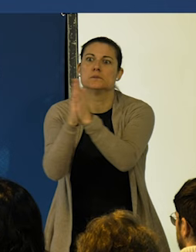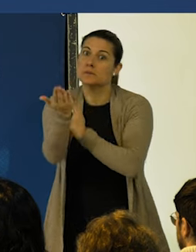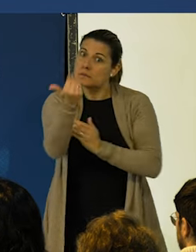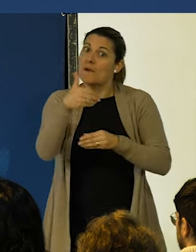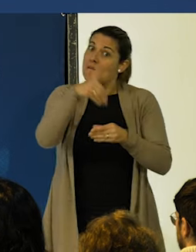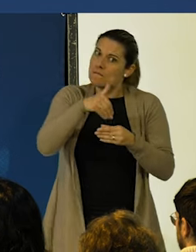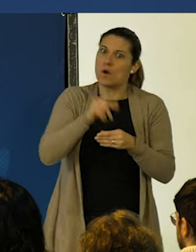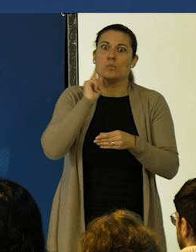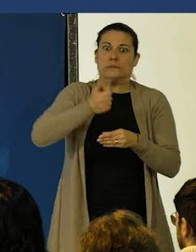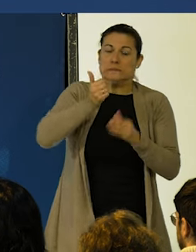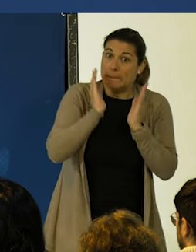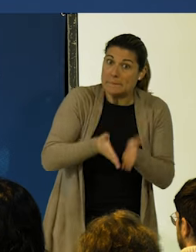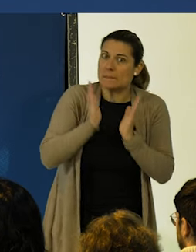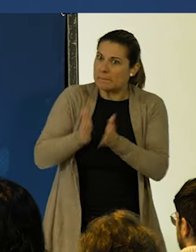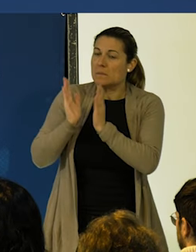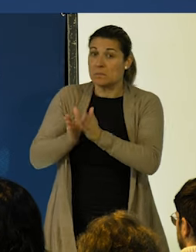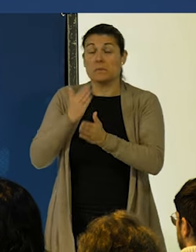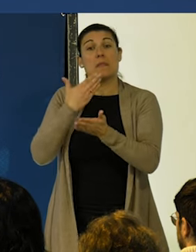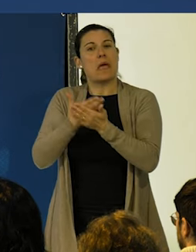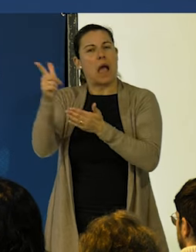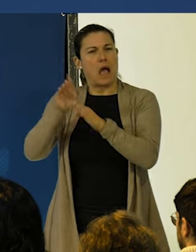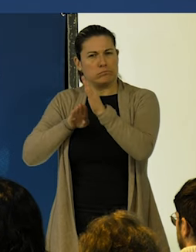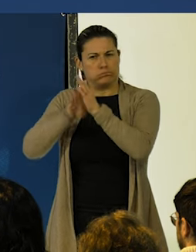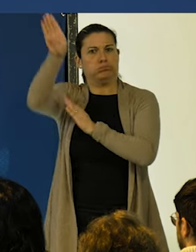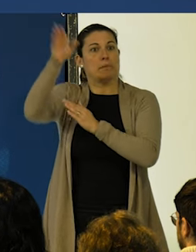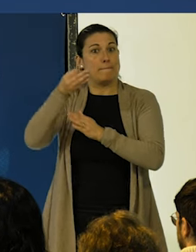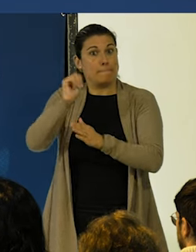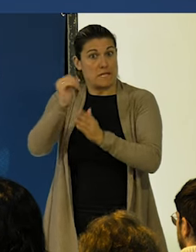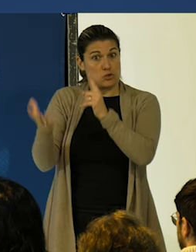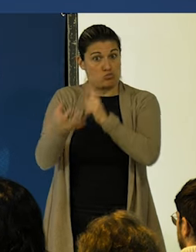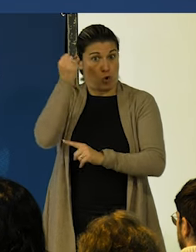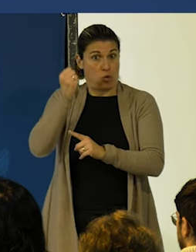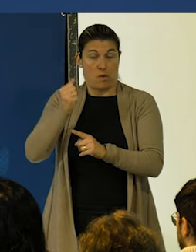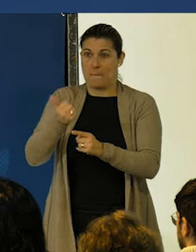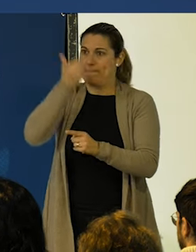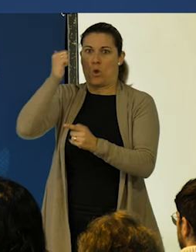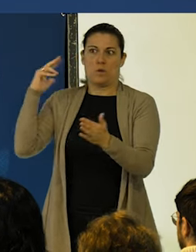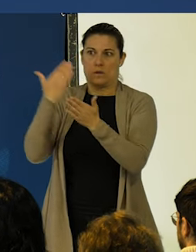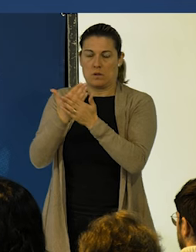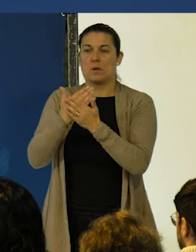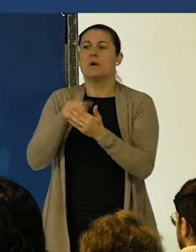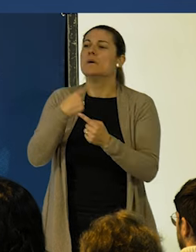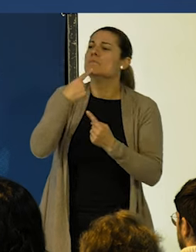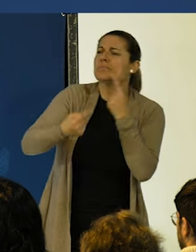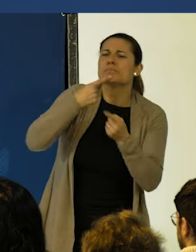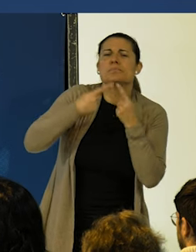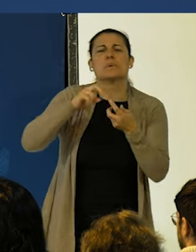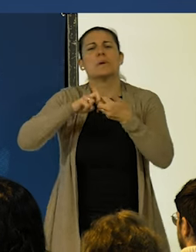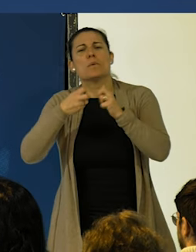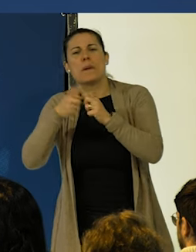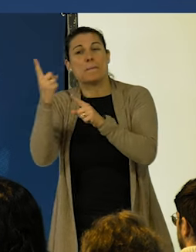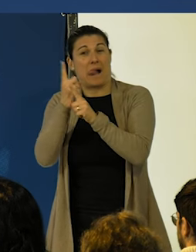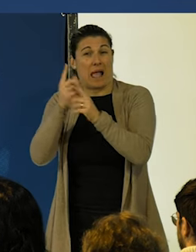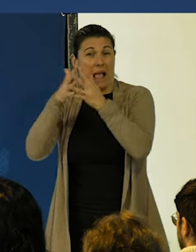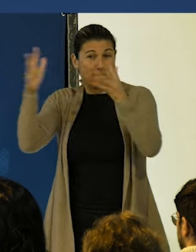útil? Conseguiu o melhor resultado do Partido Socialista até hoje. E é escusado listar os problemas deixados por esta